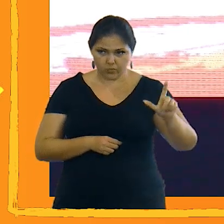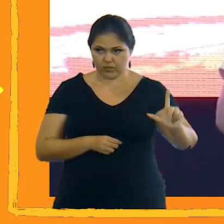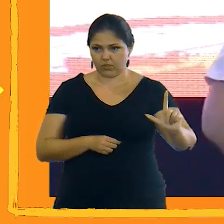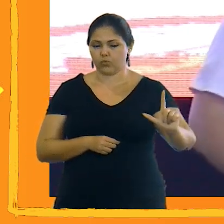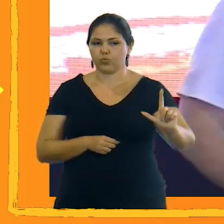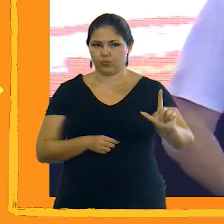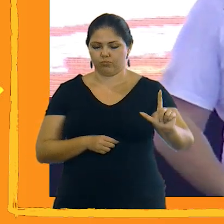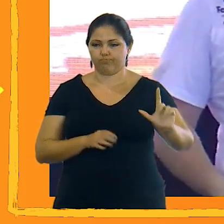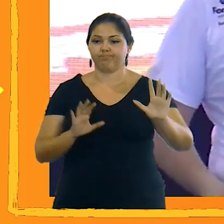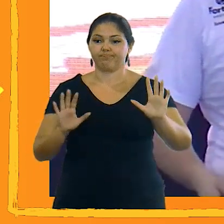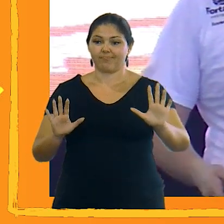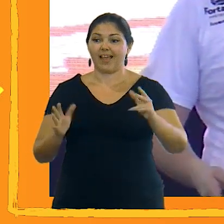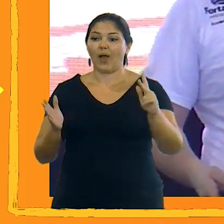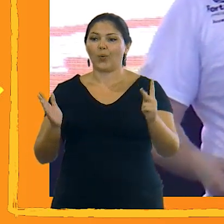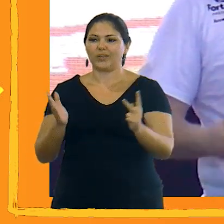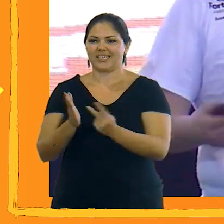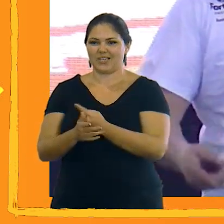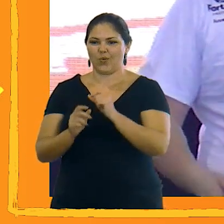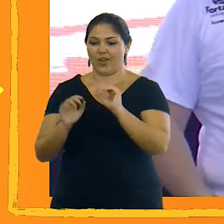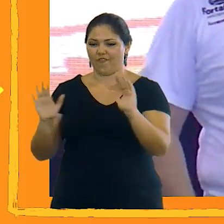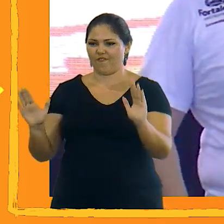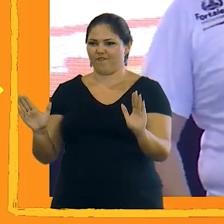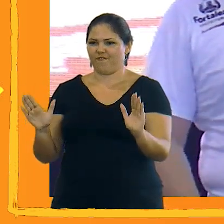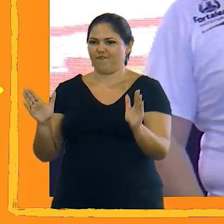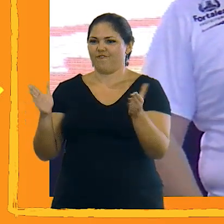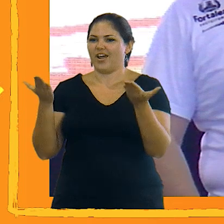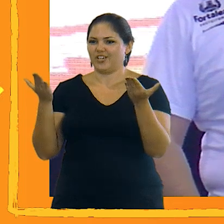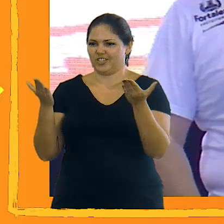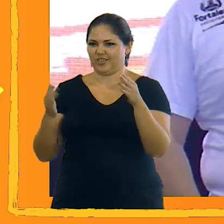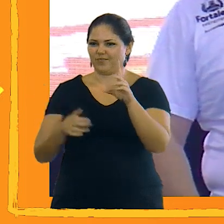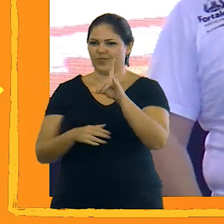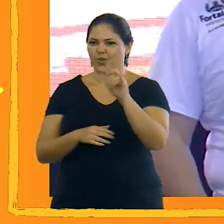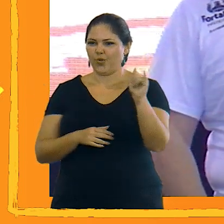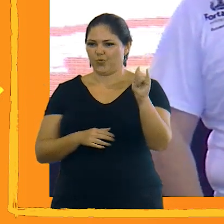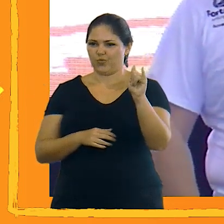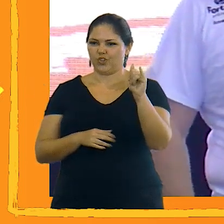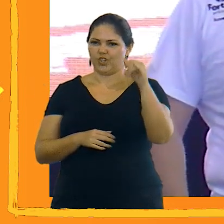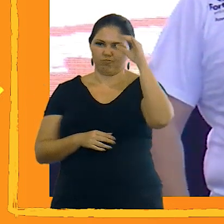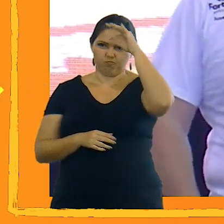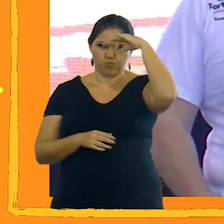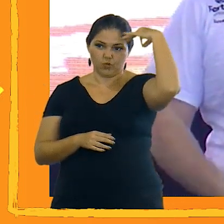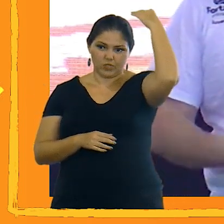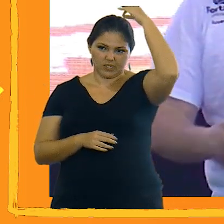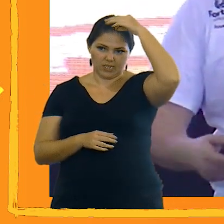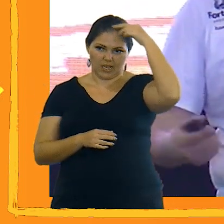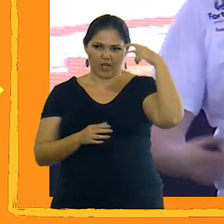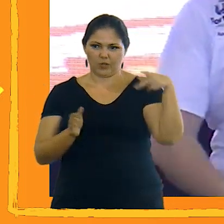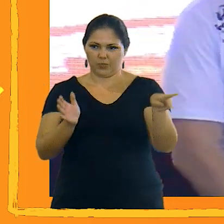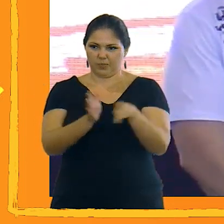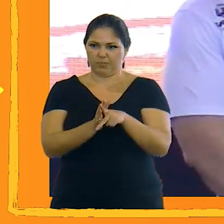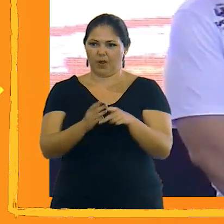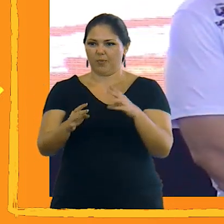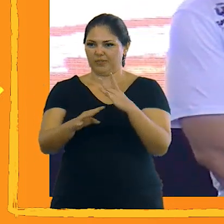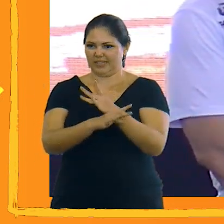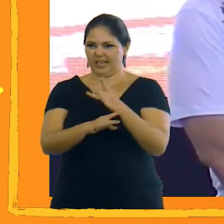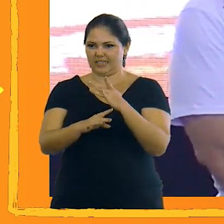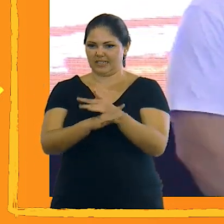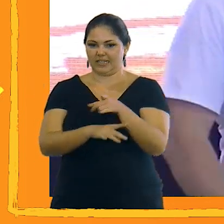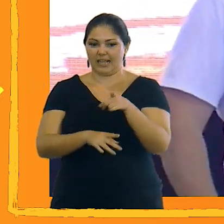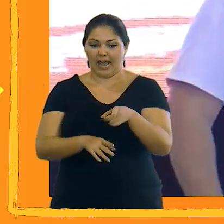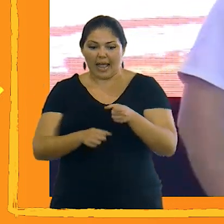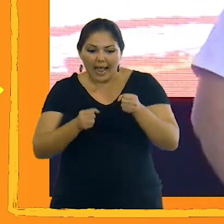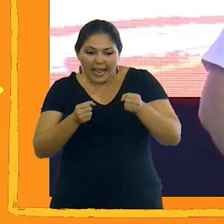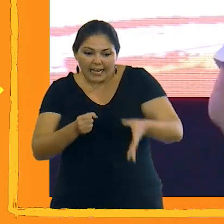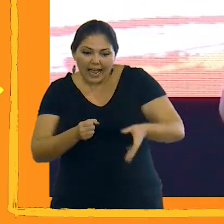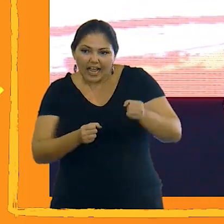um determinado ano o vilarejo festejou o dia do seu padroeiro e houve um gasto Extra de água